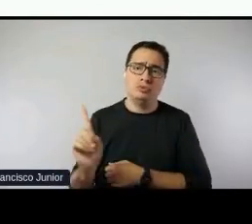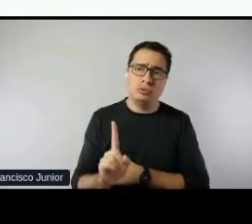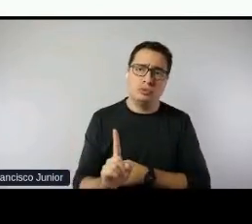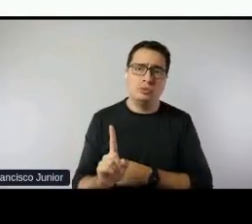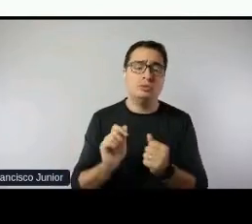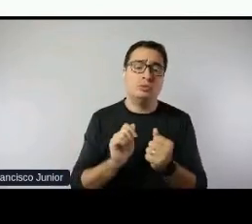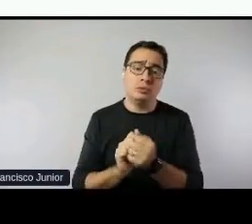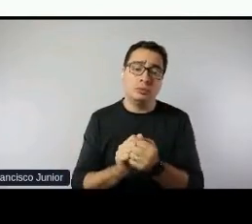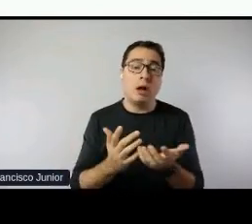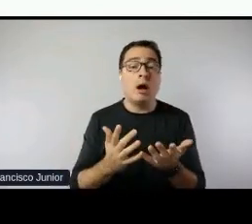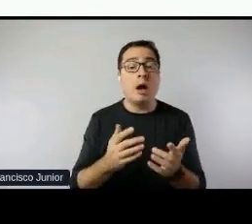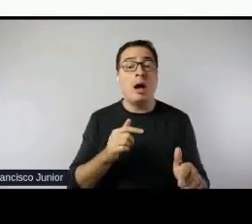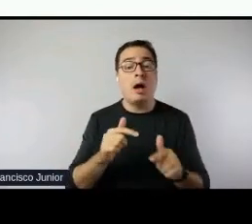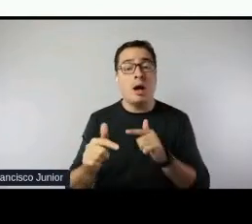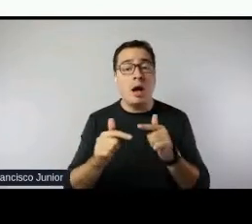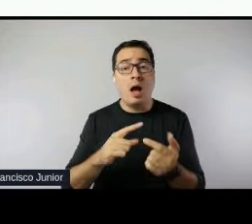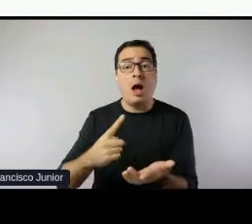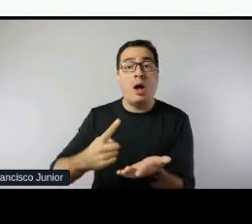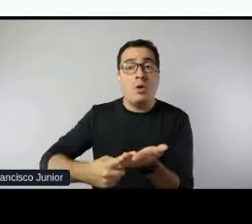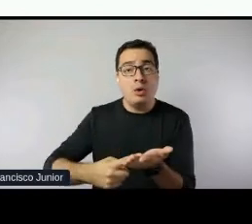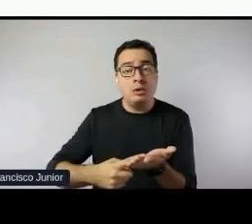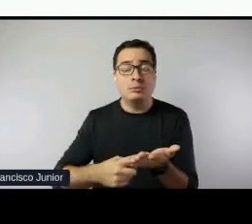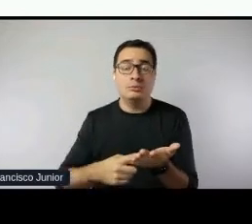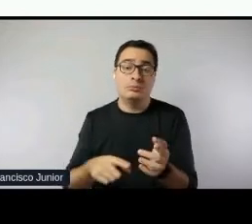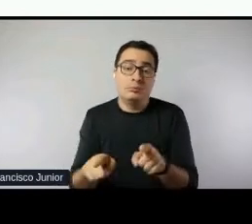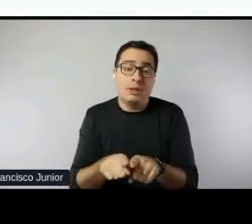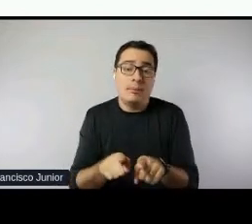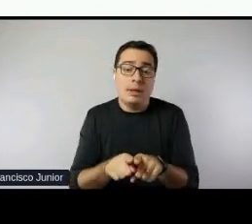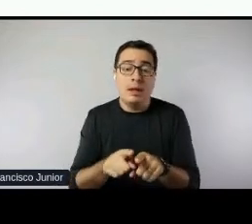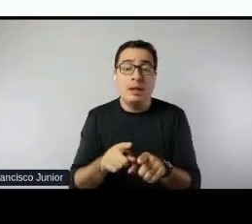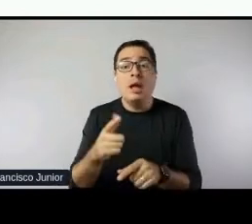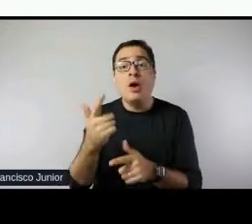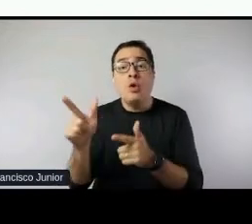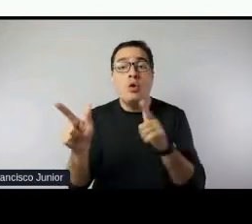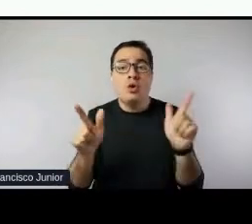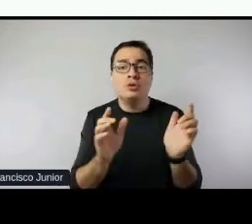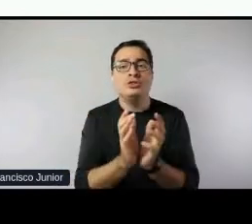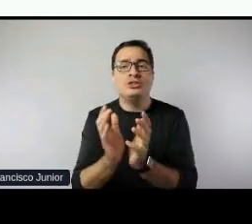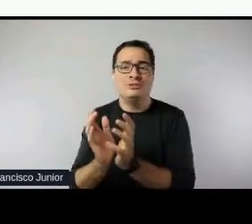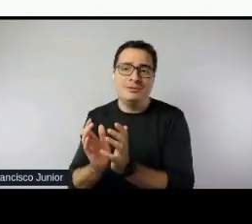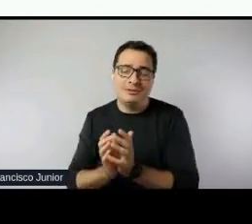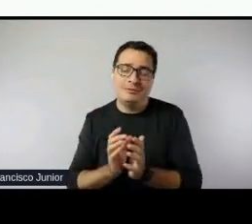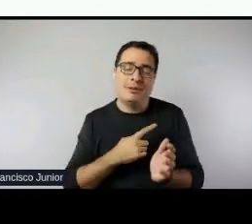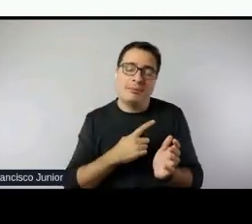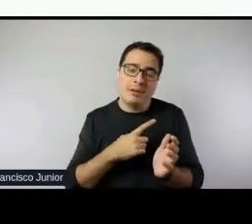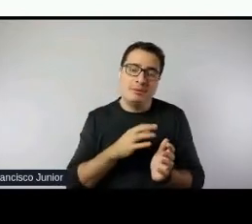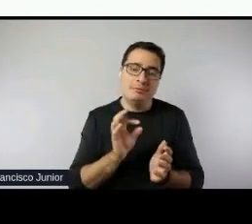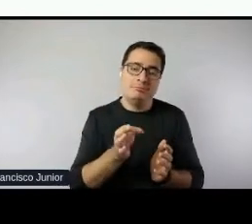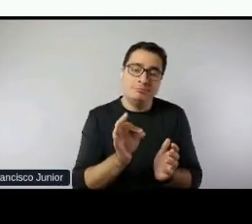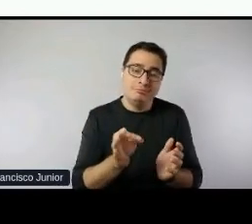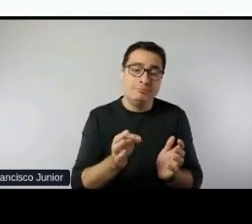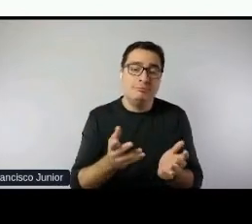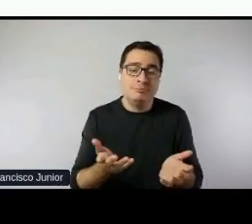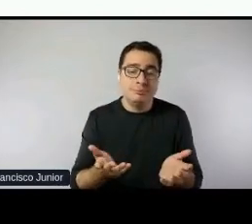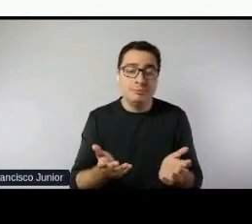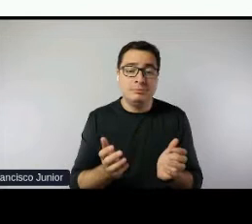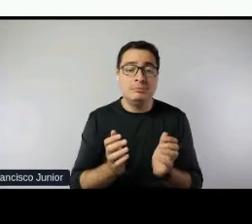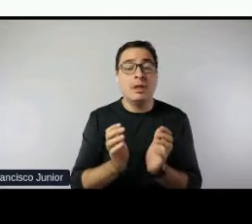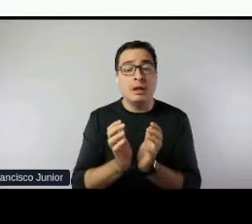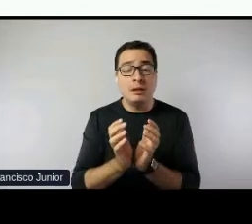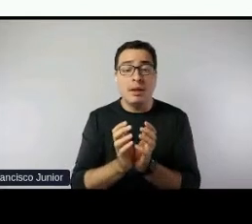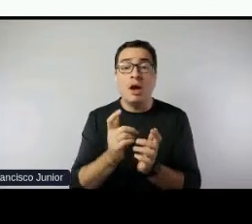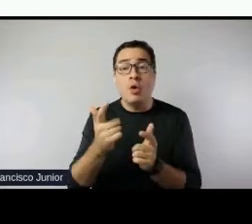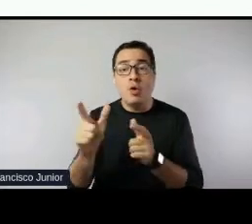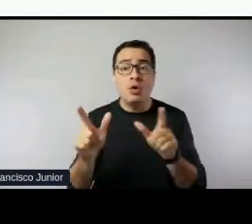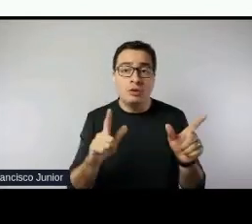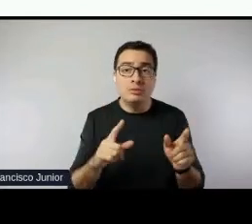vai trabalhando esses acordos, inclusive, entre outros times. Então, Exato. O time inclusivo está aí também, entre outros